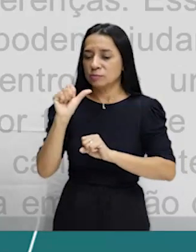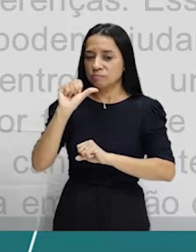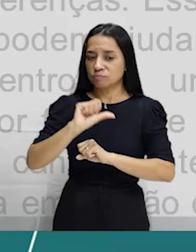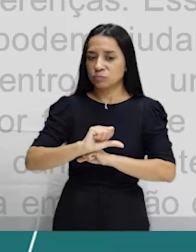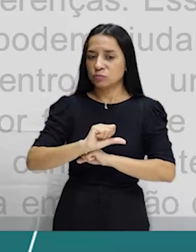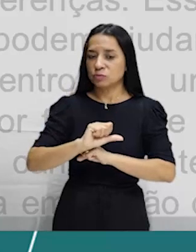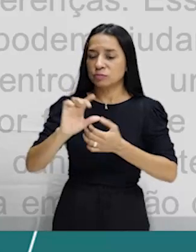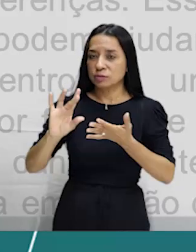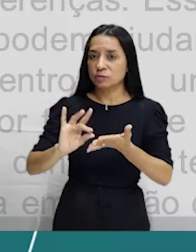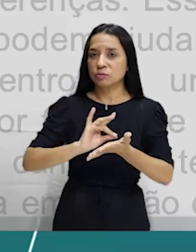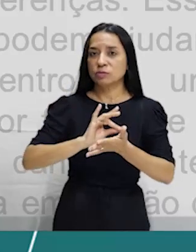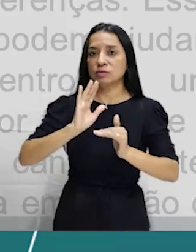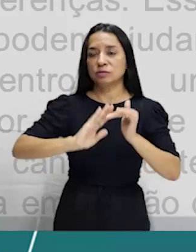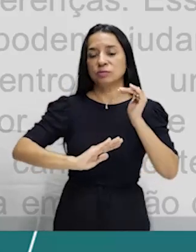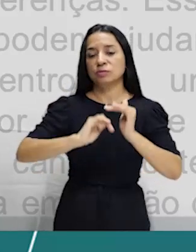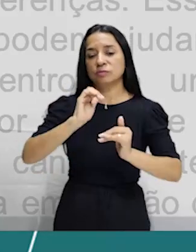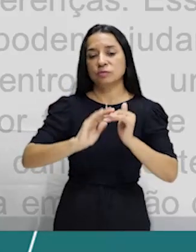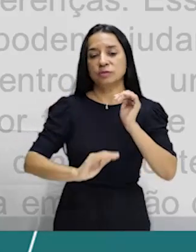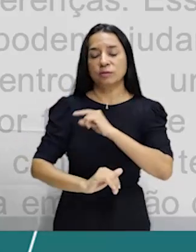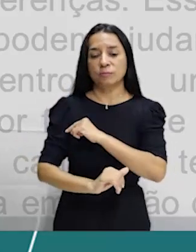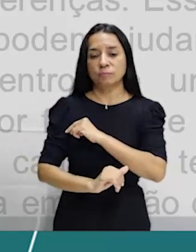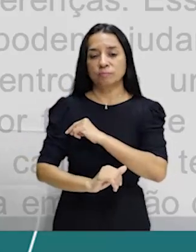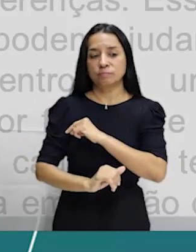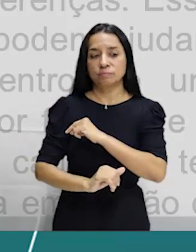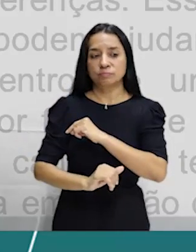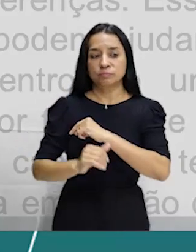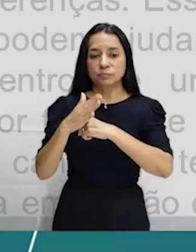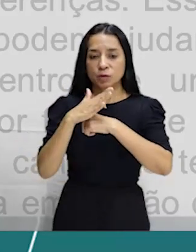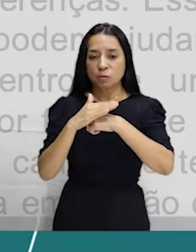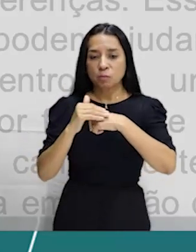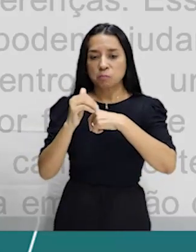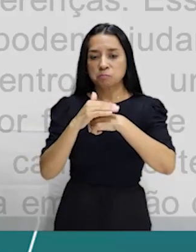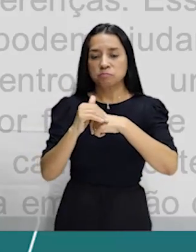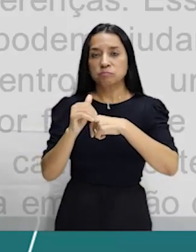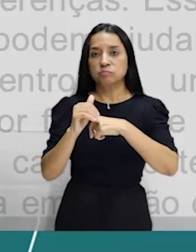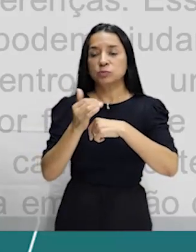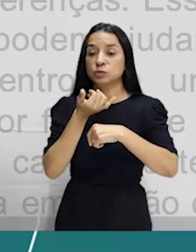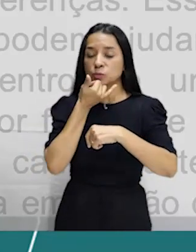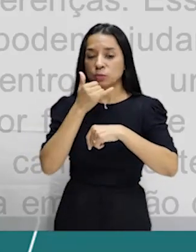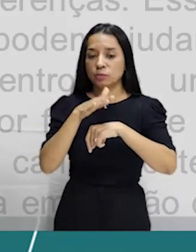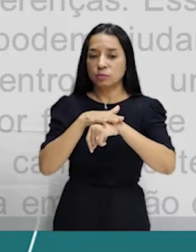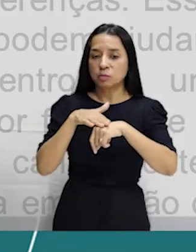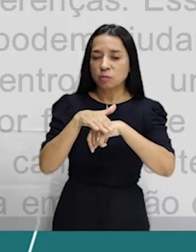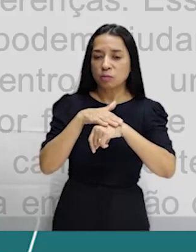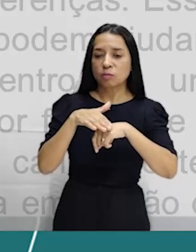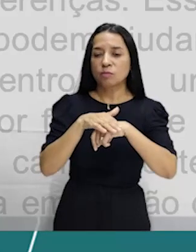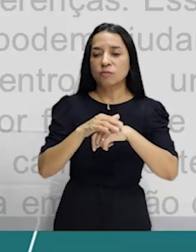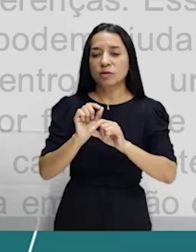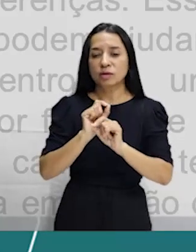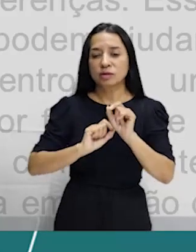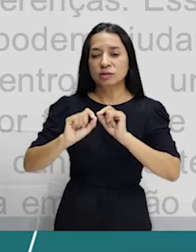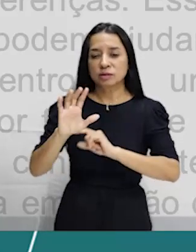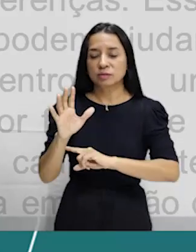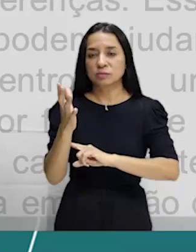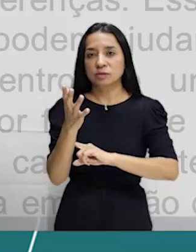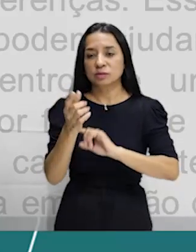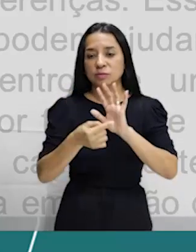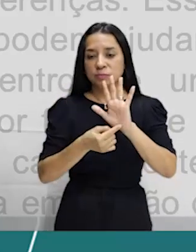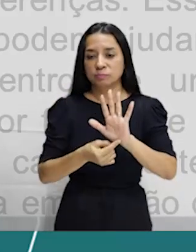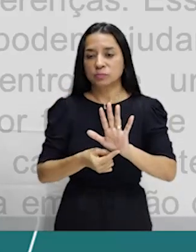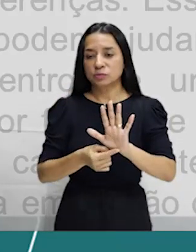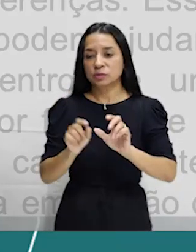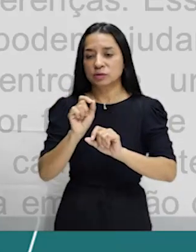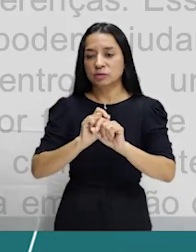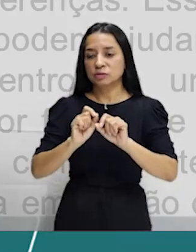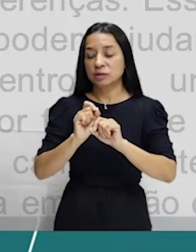diz. Comentários e atitudes demonstradas em postagens podem apontar